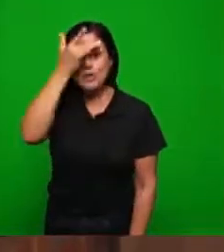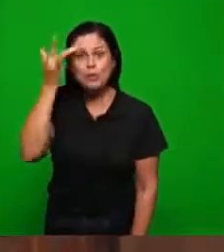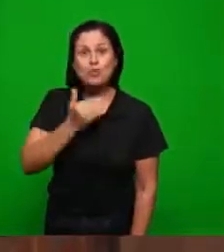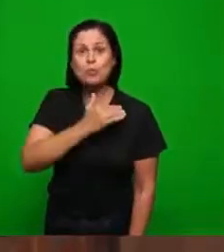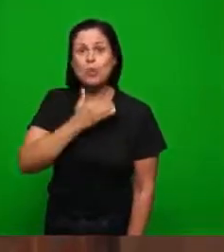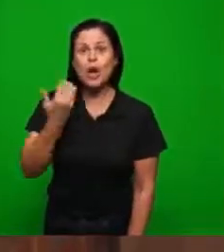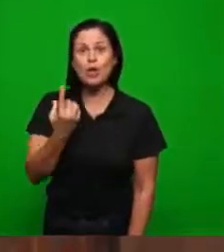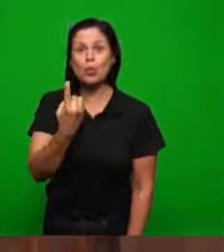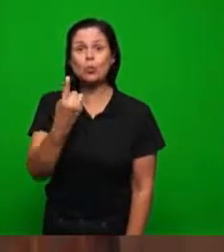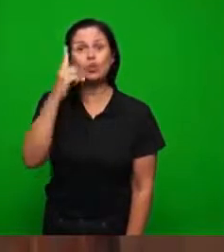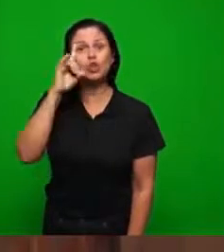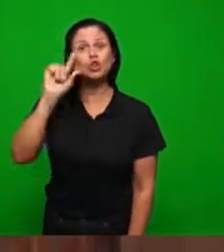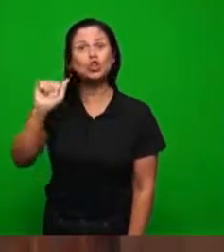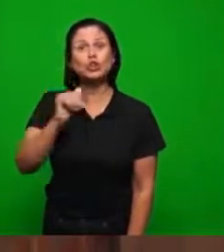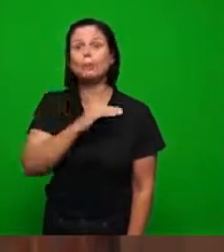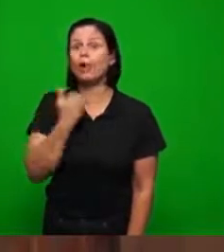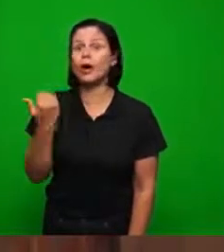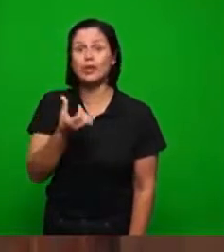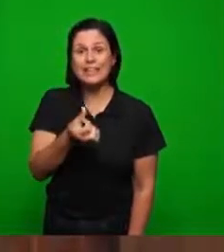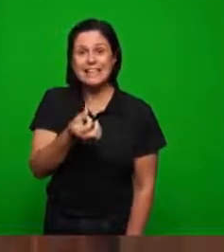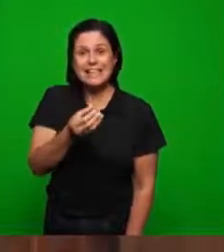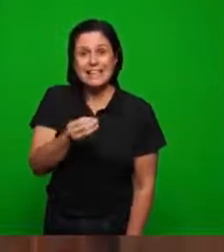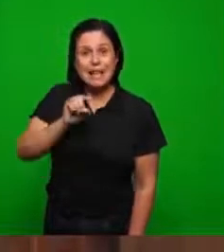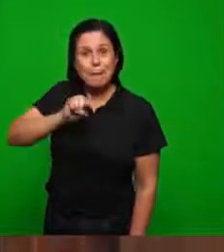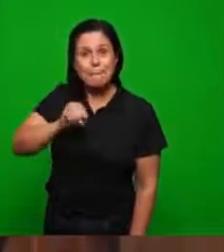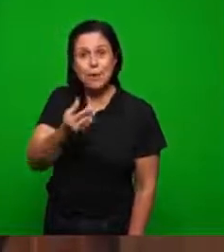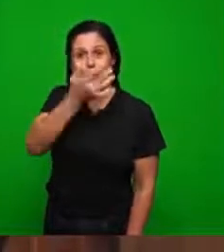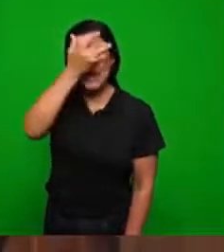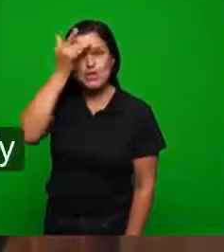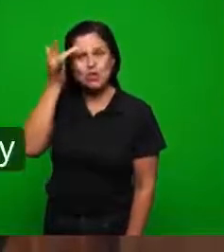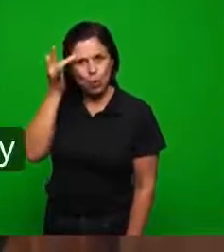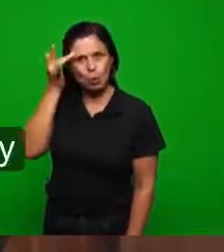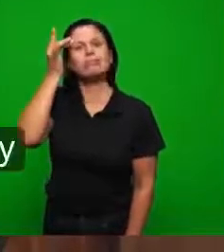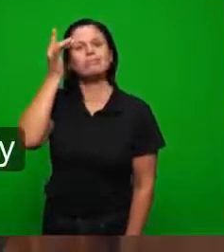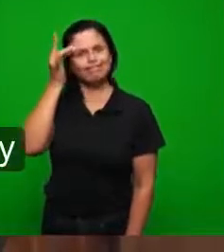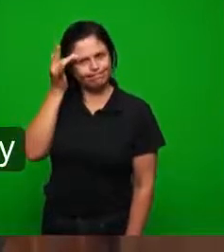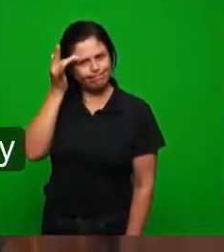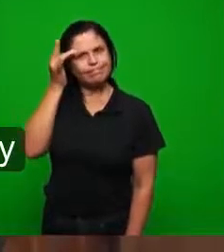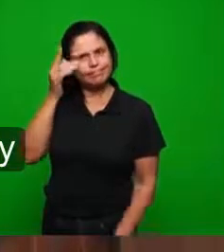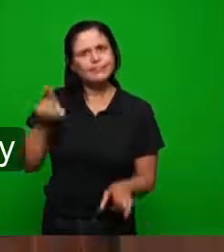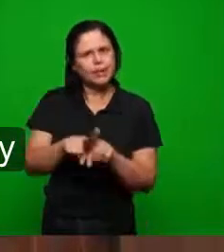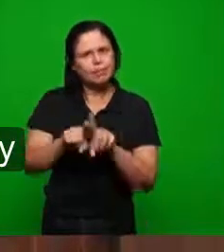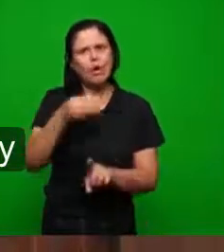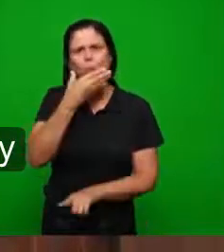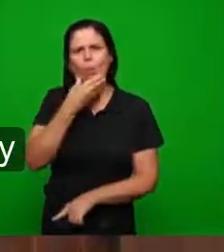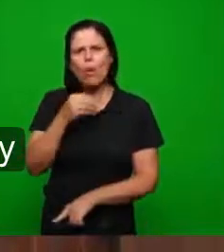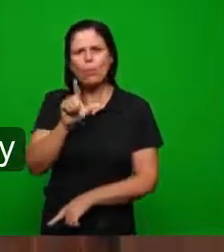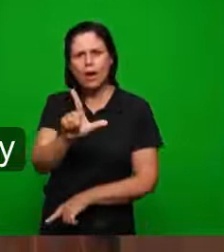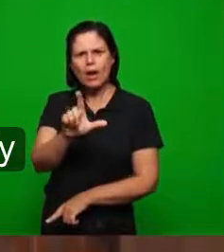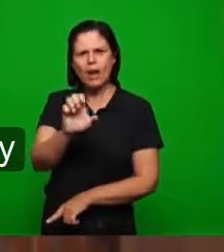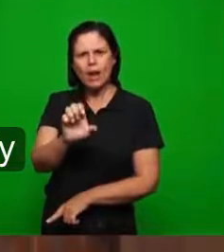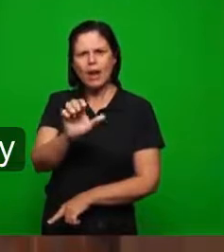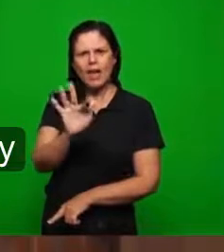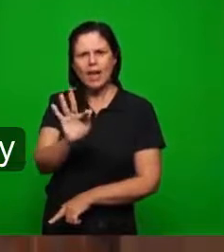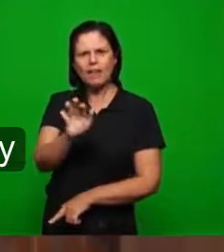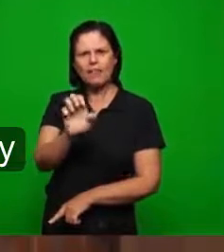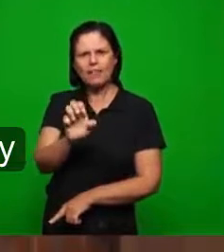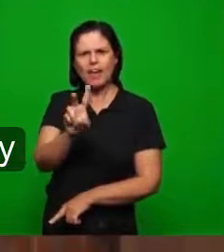Depois, homens poucos, alguns poucos. Então nós vamos ver, Lefebvre, por exemplo, um francês,